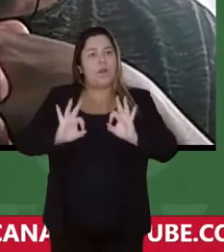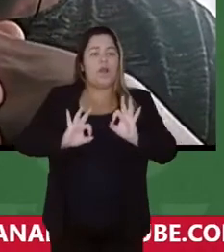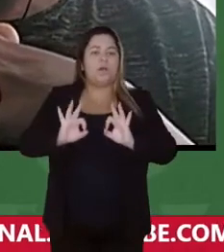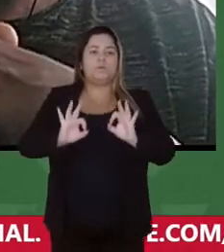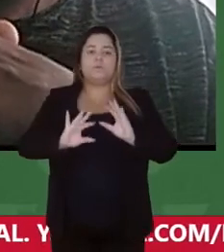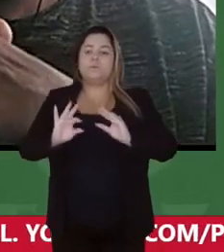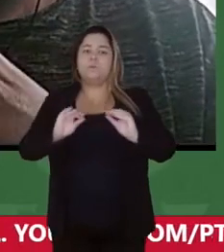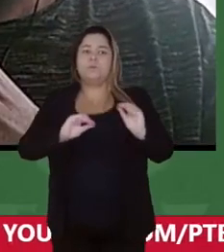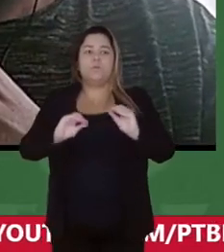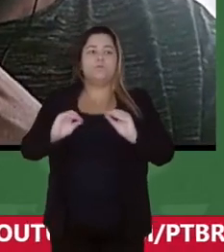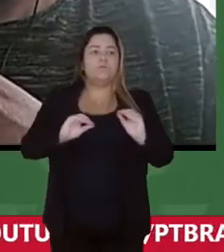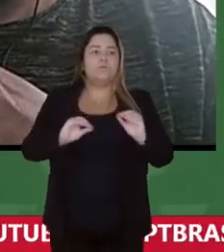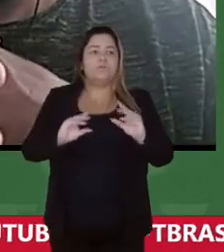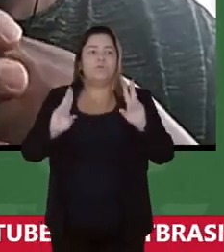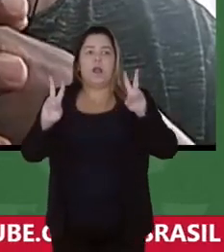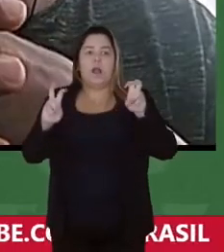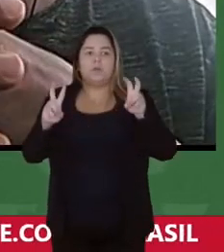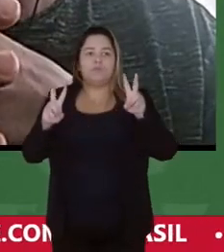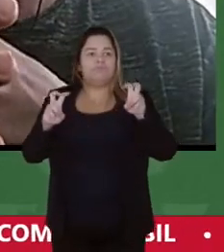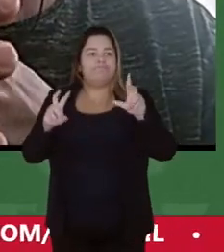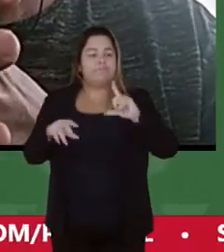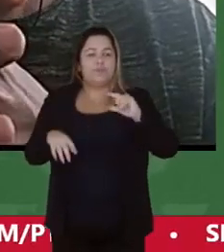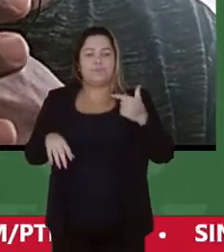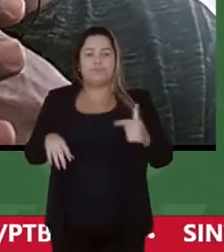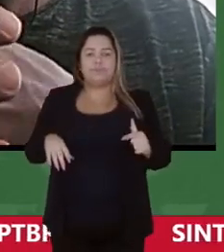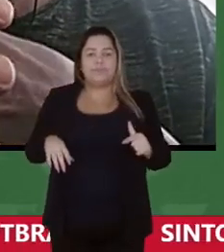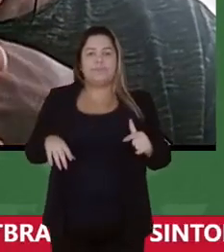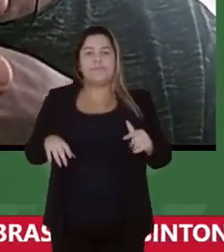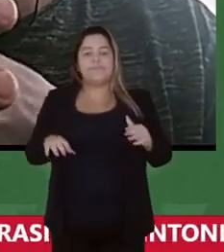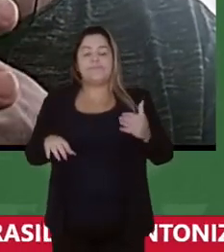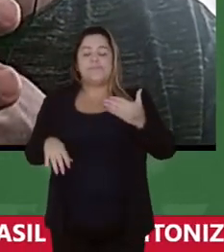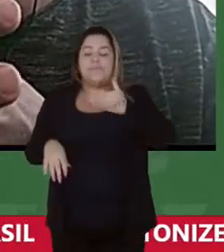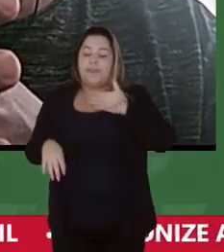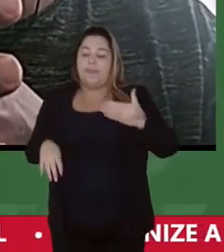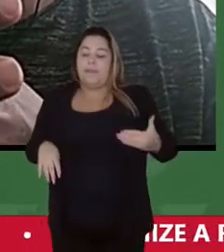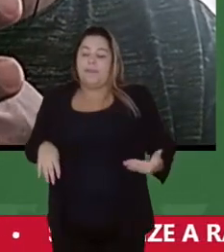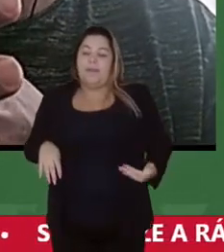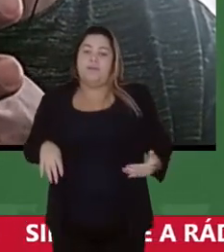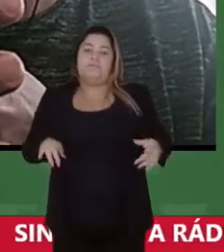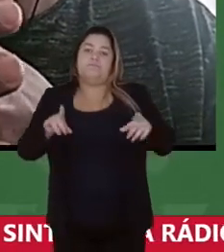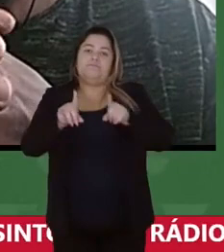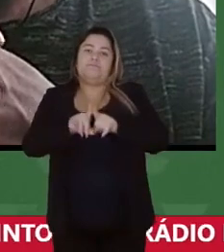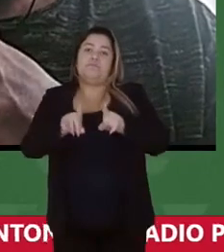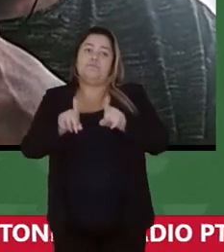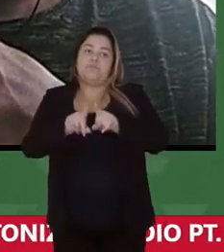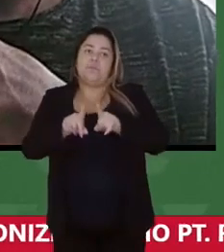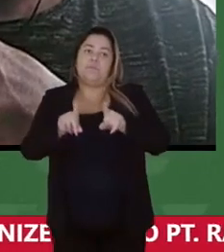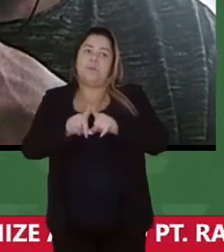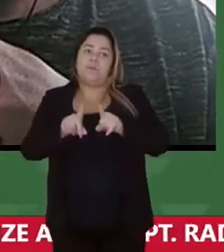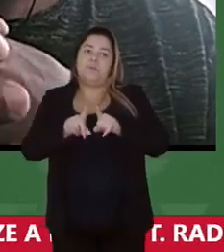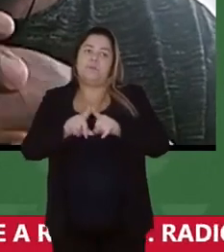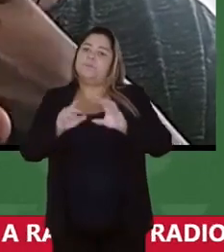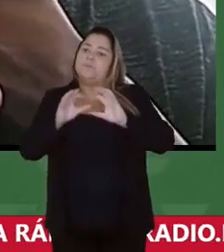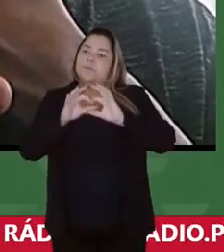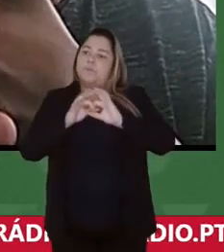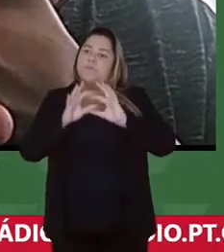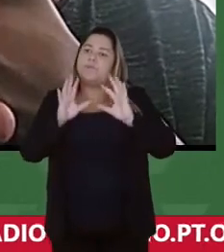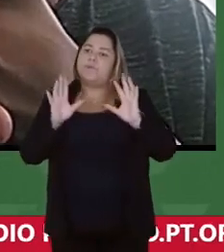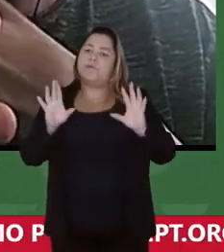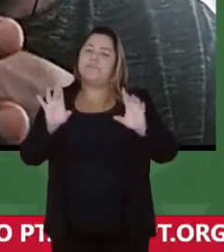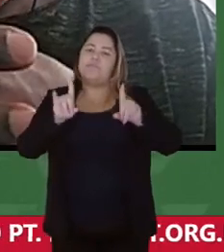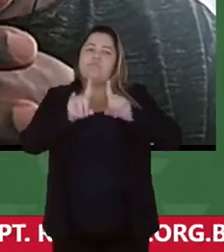assuntos, nós não tínhamos nenhum organismo no governo, e a criação da CEPIR permitiu que nós tivéssemos